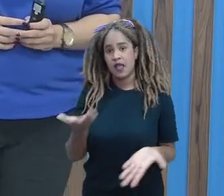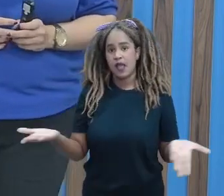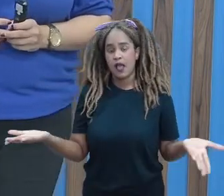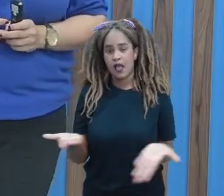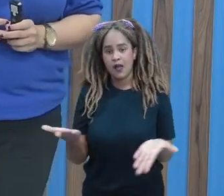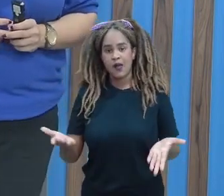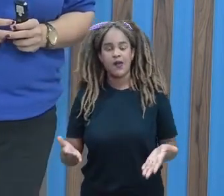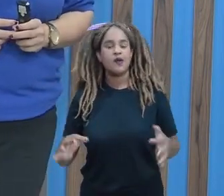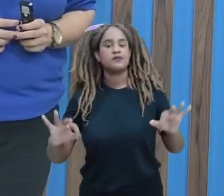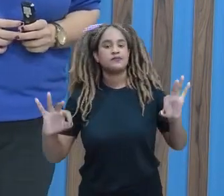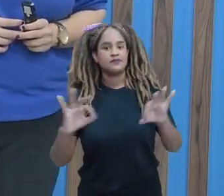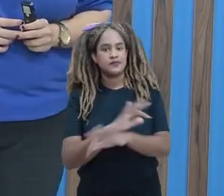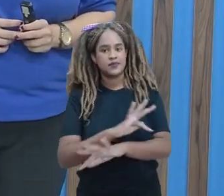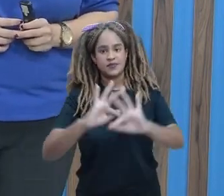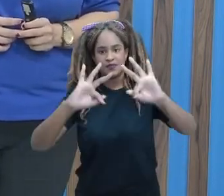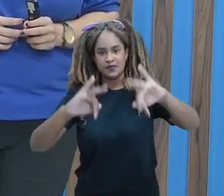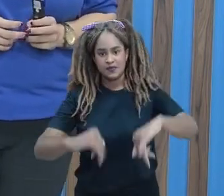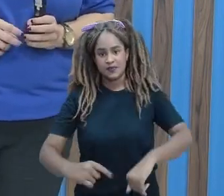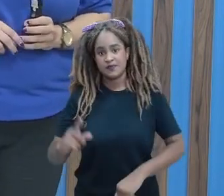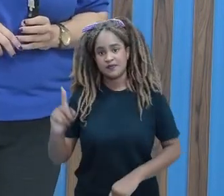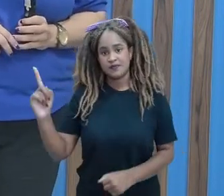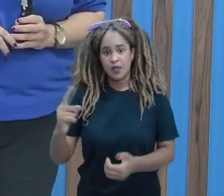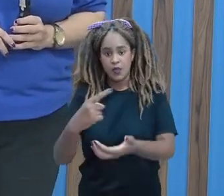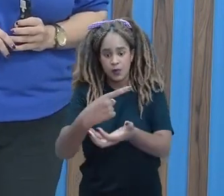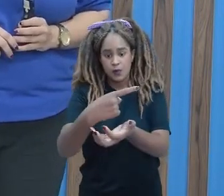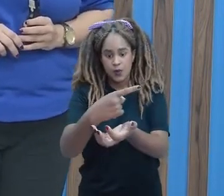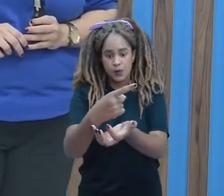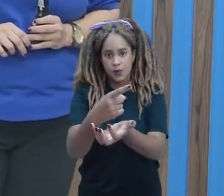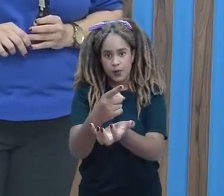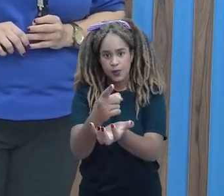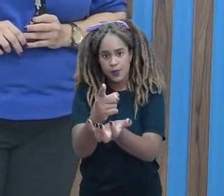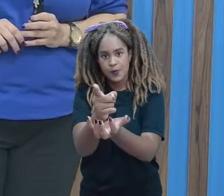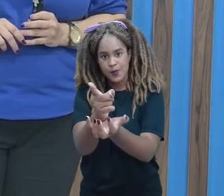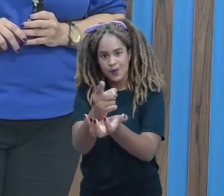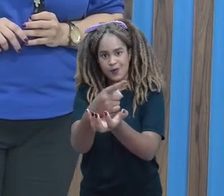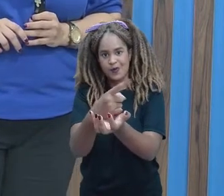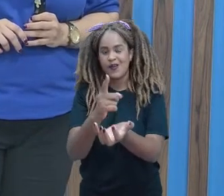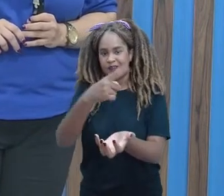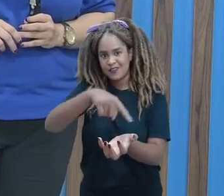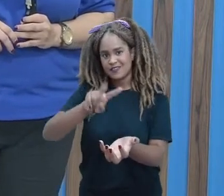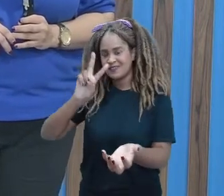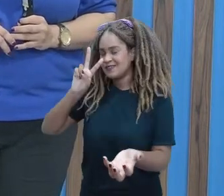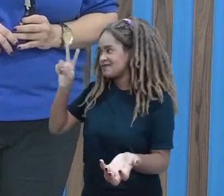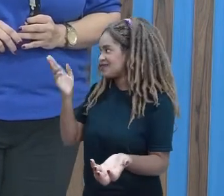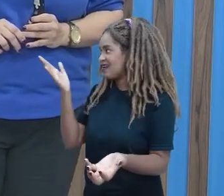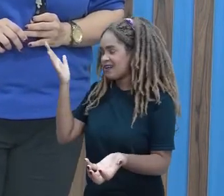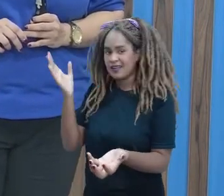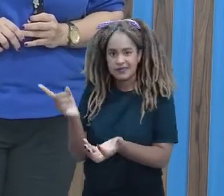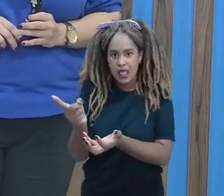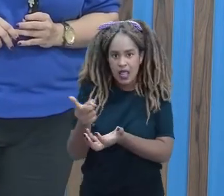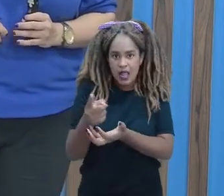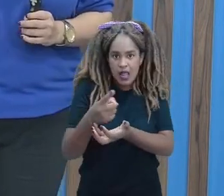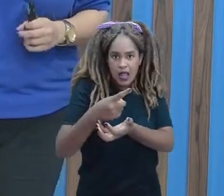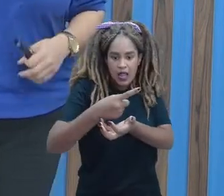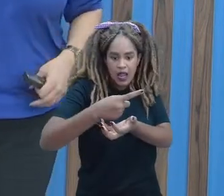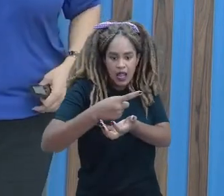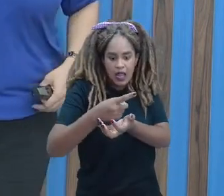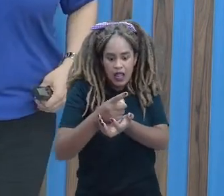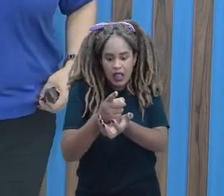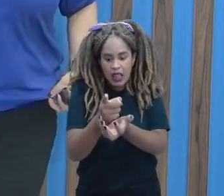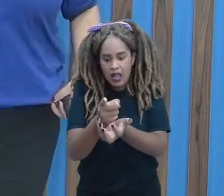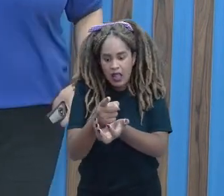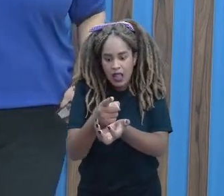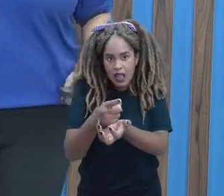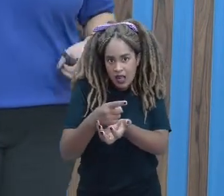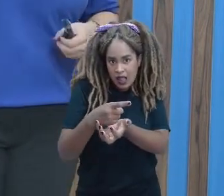ir se despedindo aí, ó, a bússola funcionando aí, né? Essa agulha magnética, ou seja, essa agulha tem